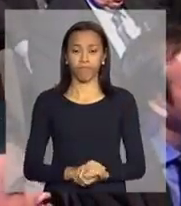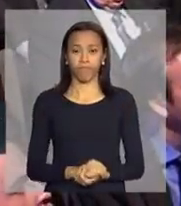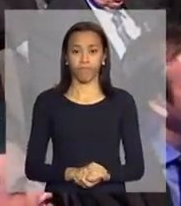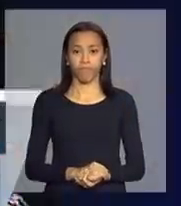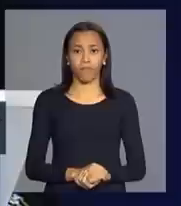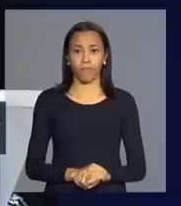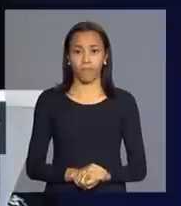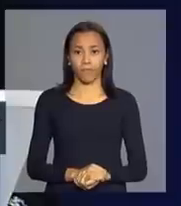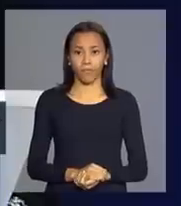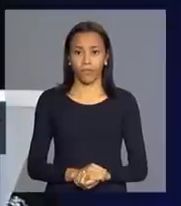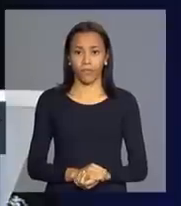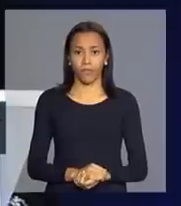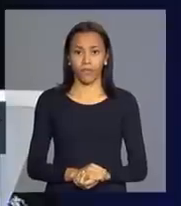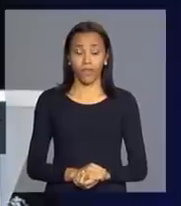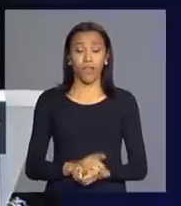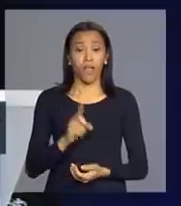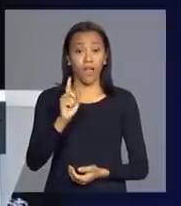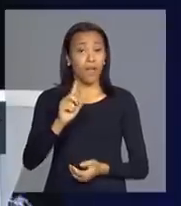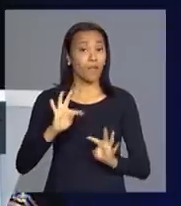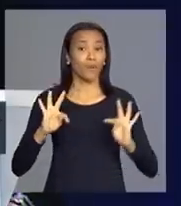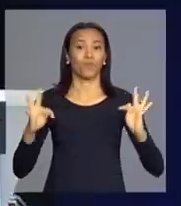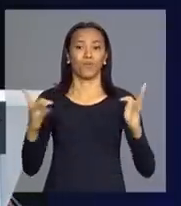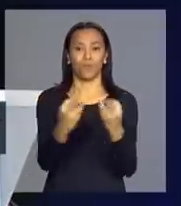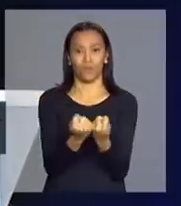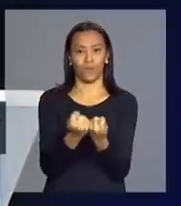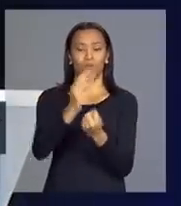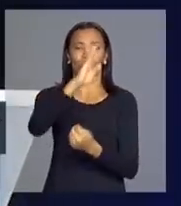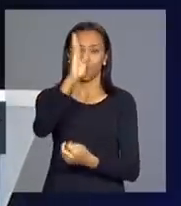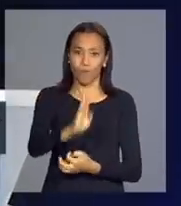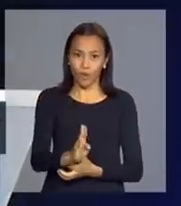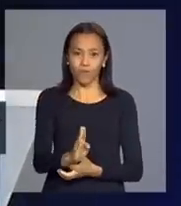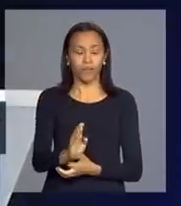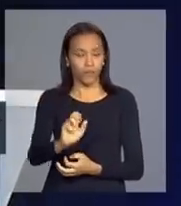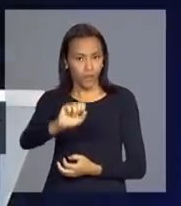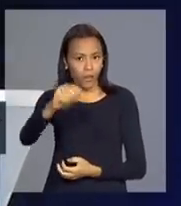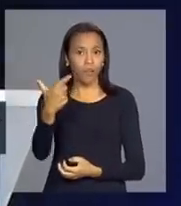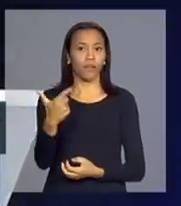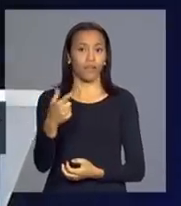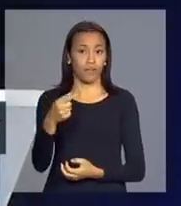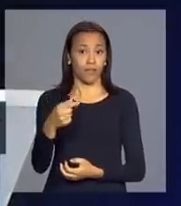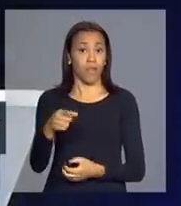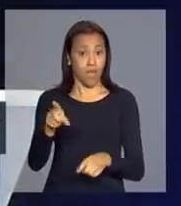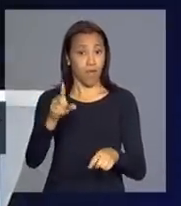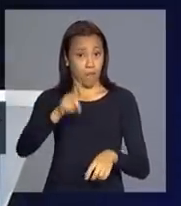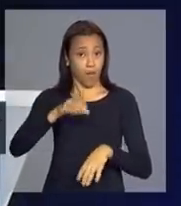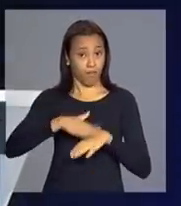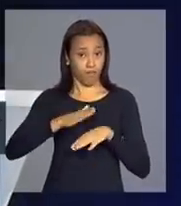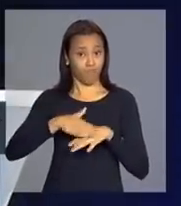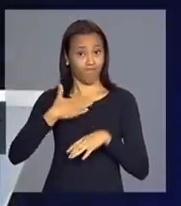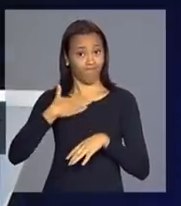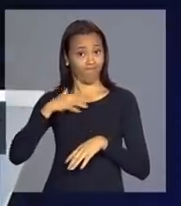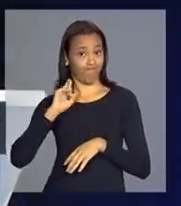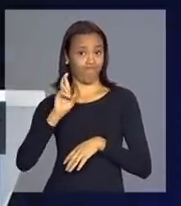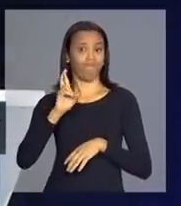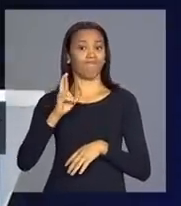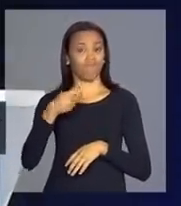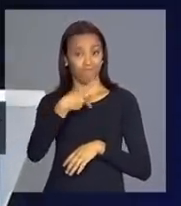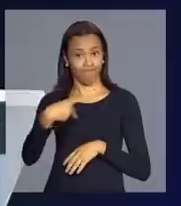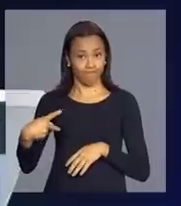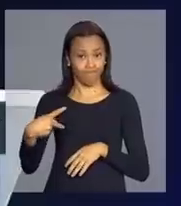é para o Brasil, obviamente é para essa presidência também,